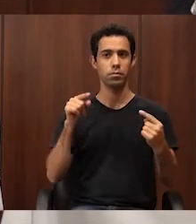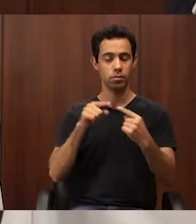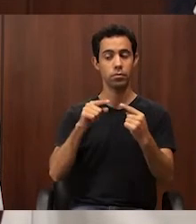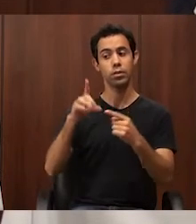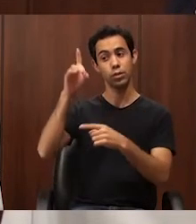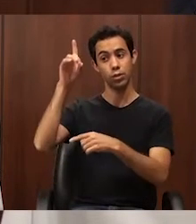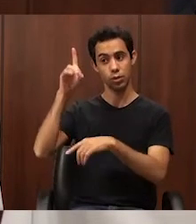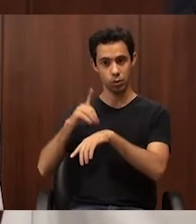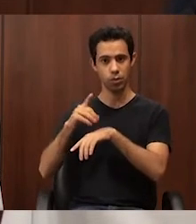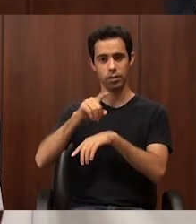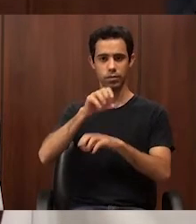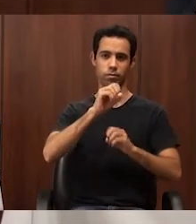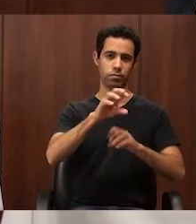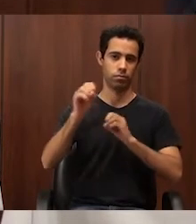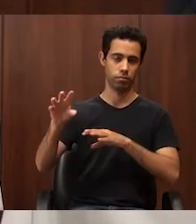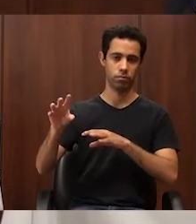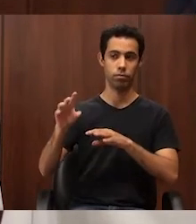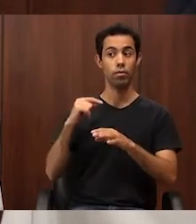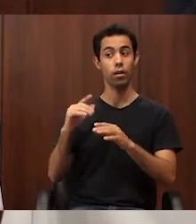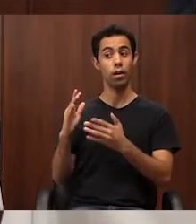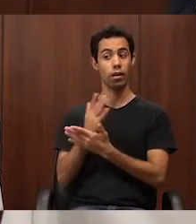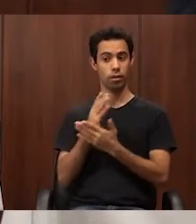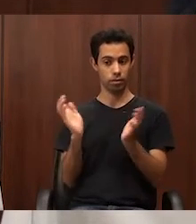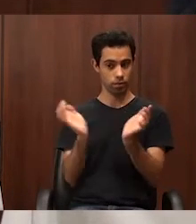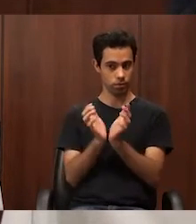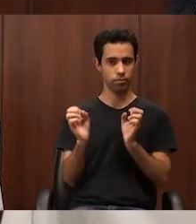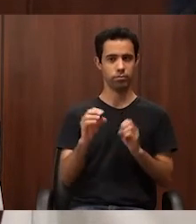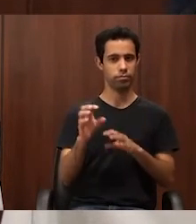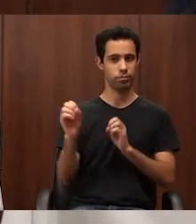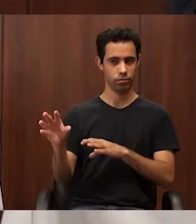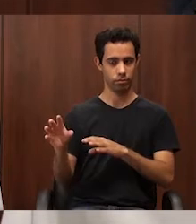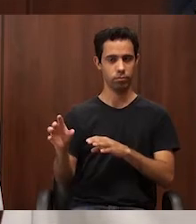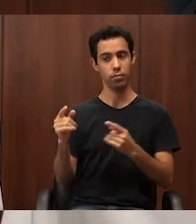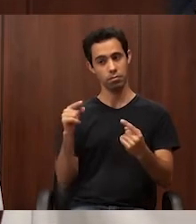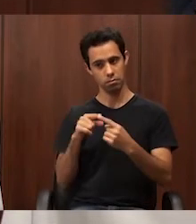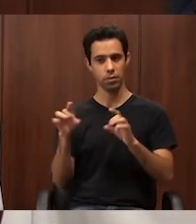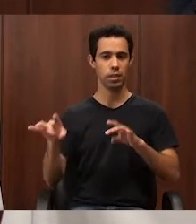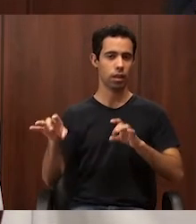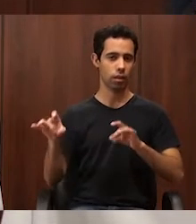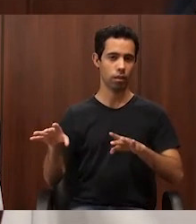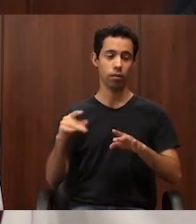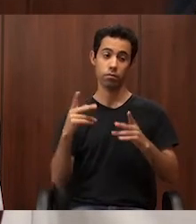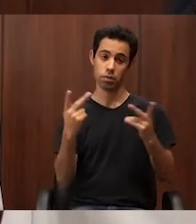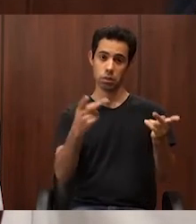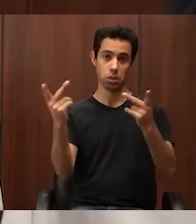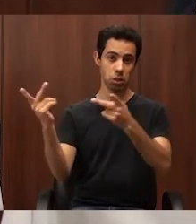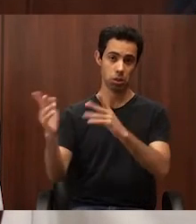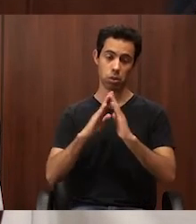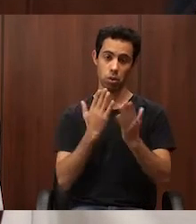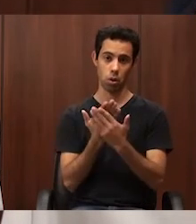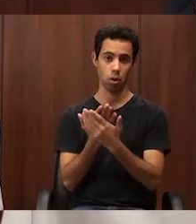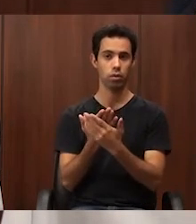de ensino, e também a equipe técnica da Secretaria de Educação tem visitado escolas, tanto escolas conveniadas como